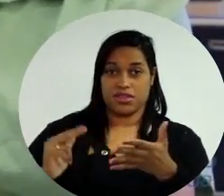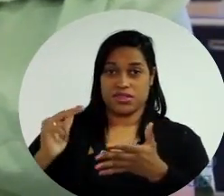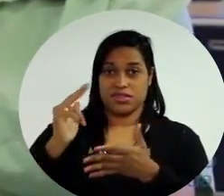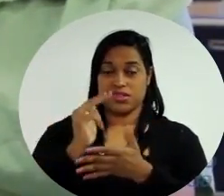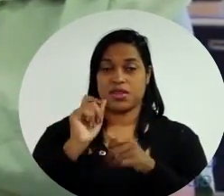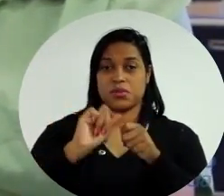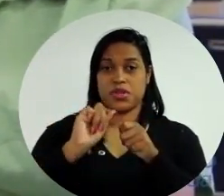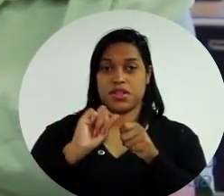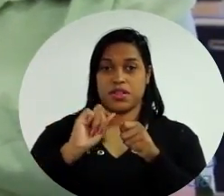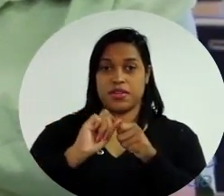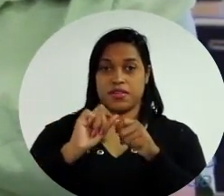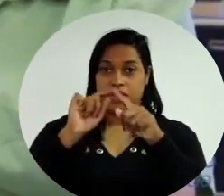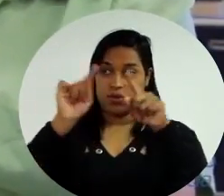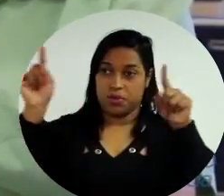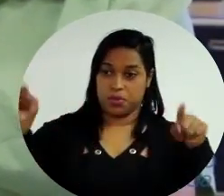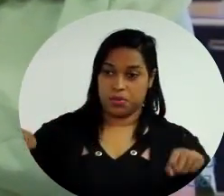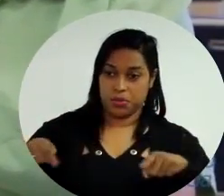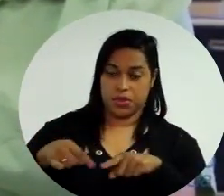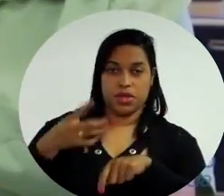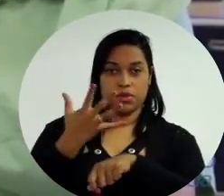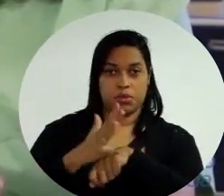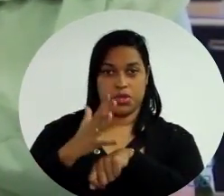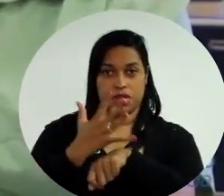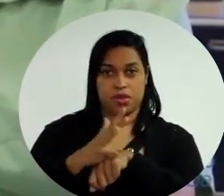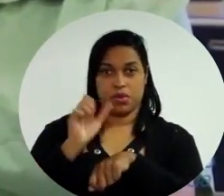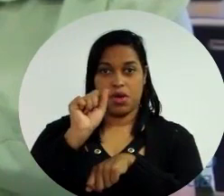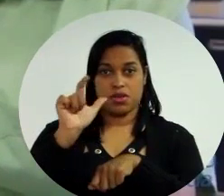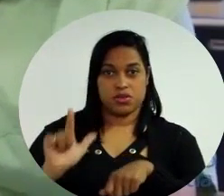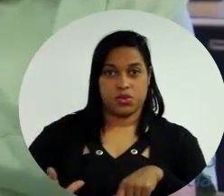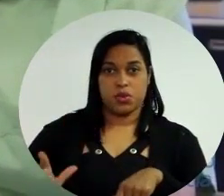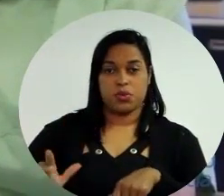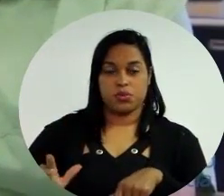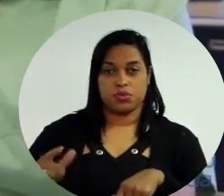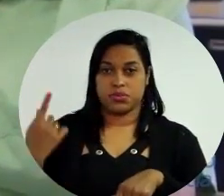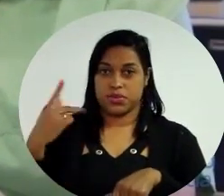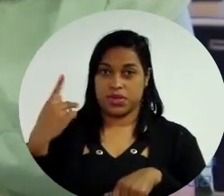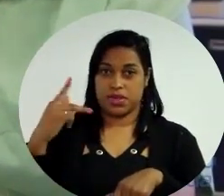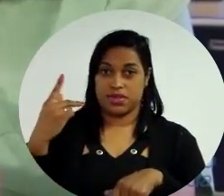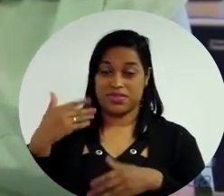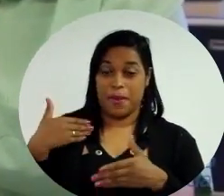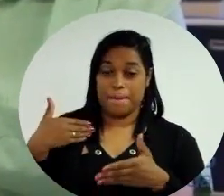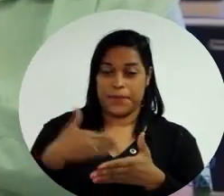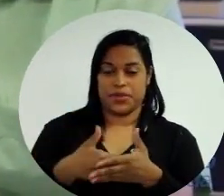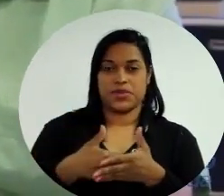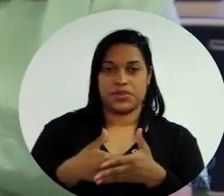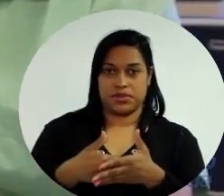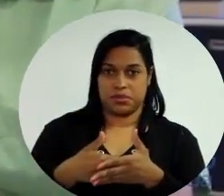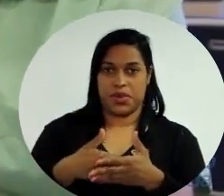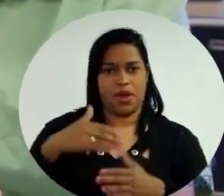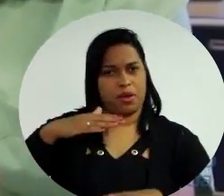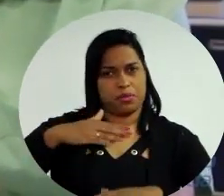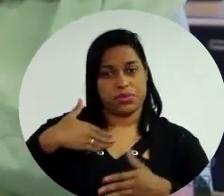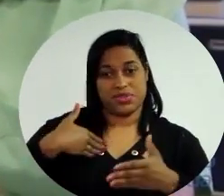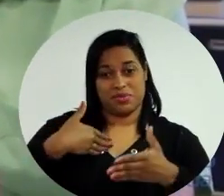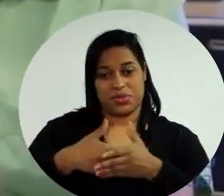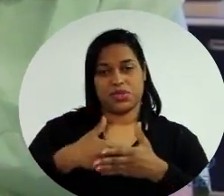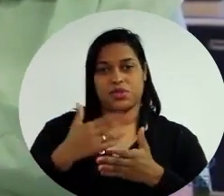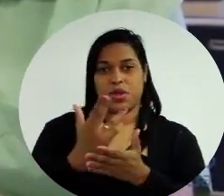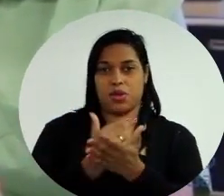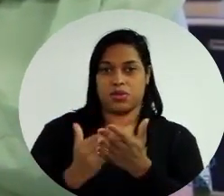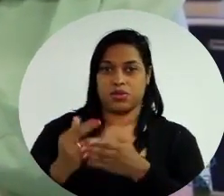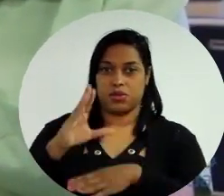ele é composto de um quadro branco com um círculo azul. E se aproximarmos mais numa